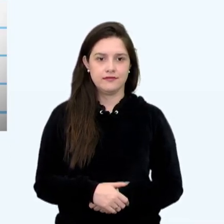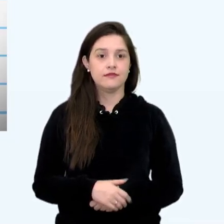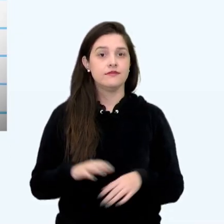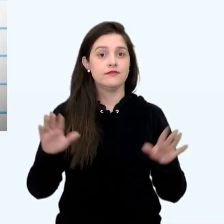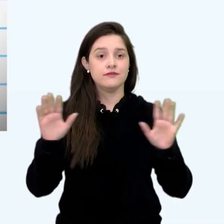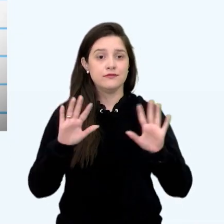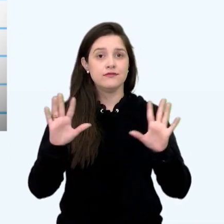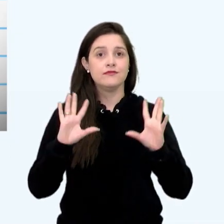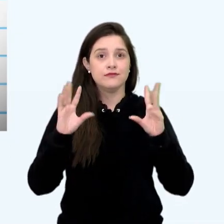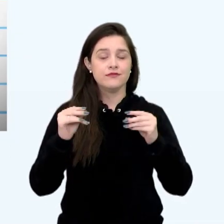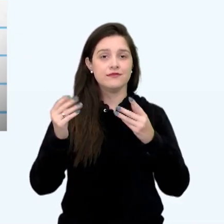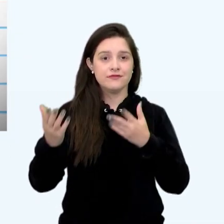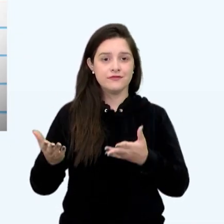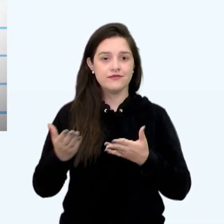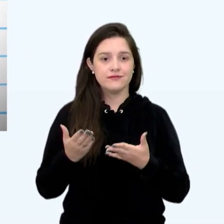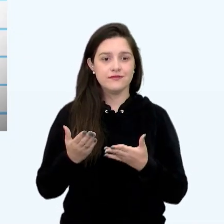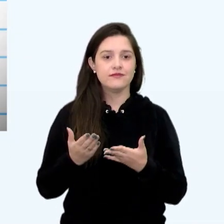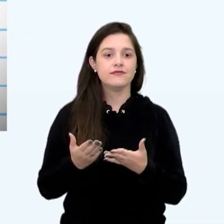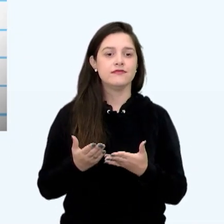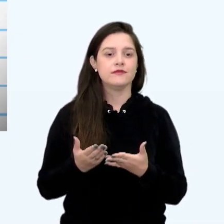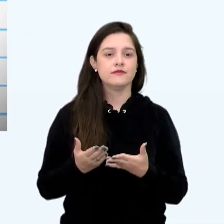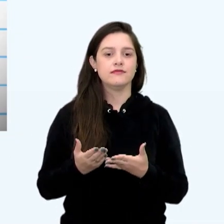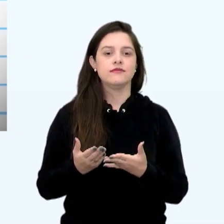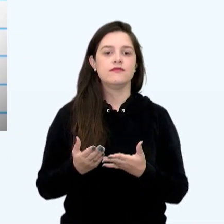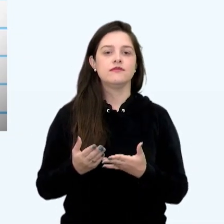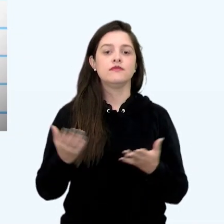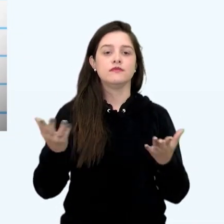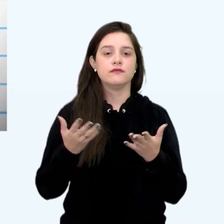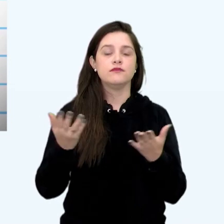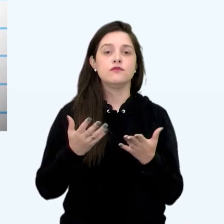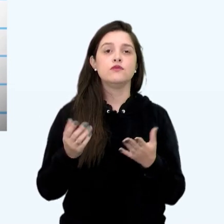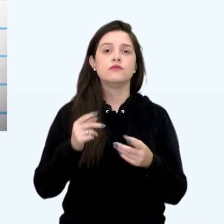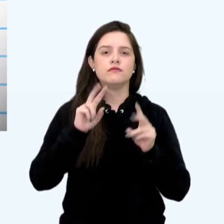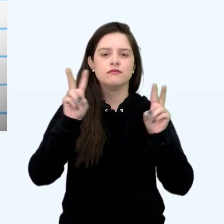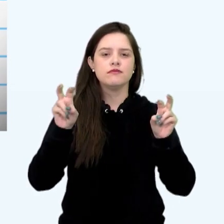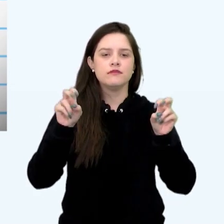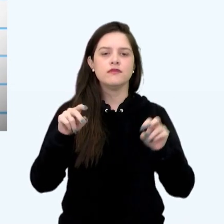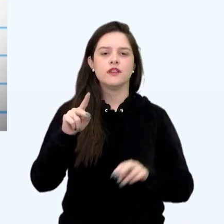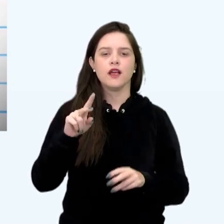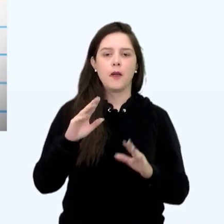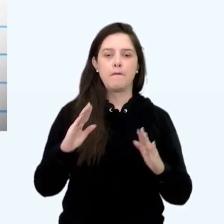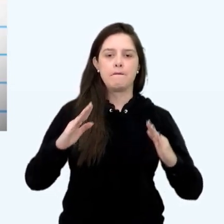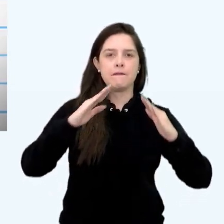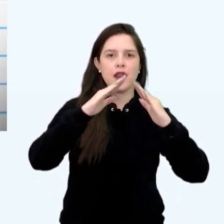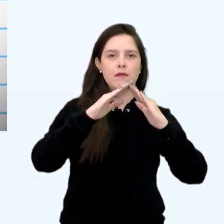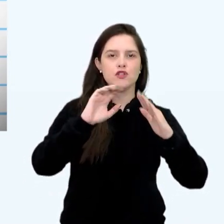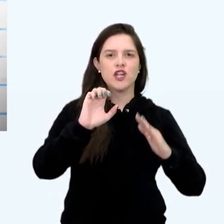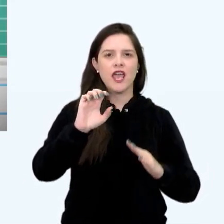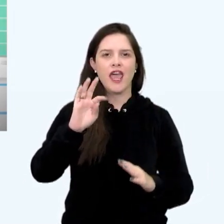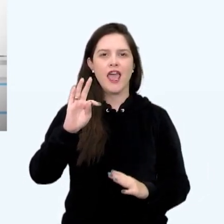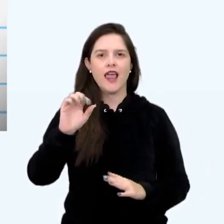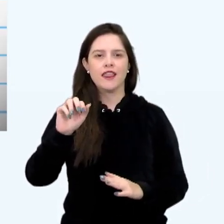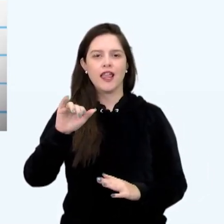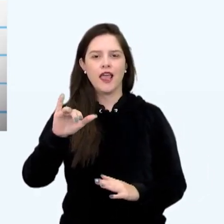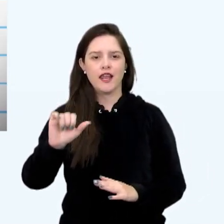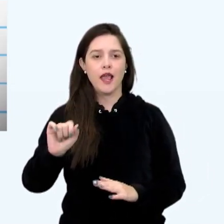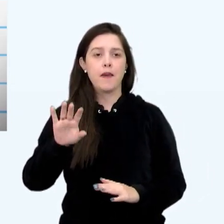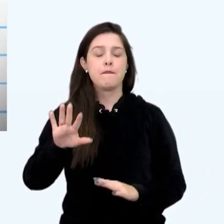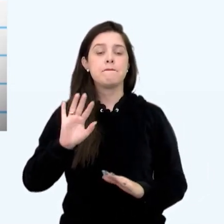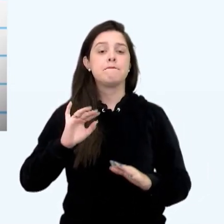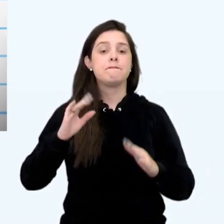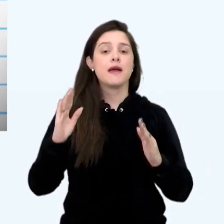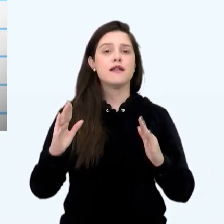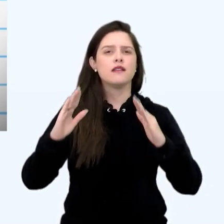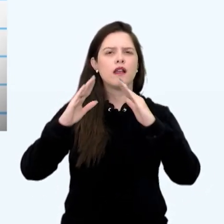Olá, seja muito bem-vindo ao IBGE Explica. Hoje falaremos sobre a pirâmide etária. Resumidamente,